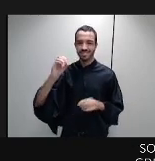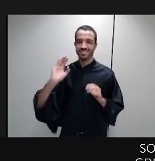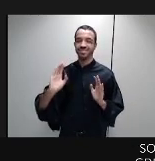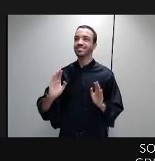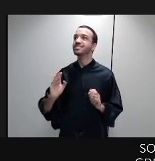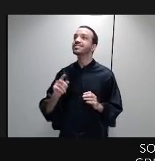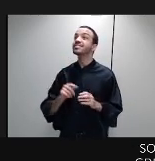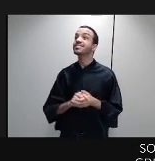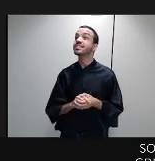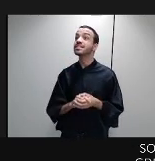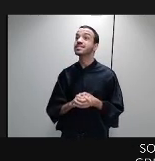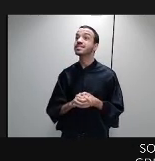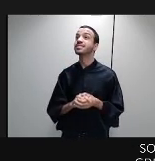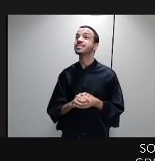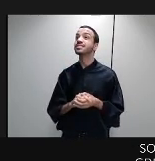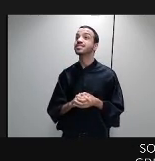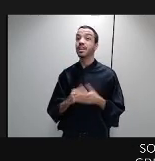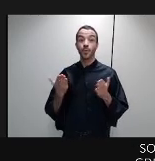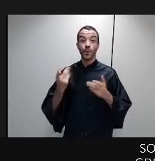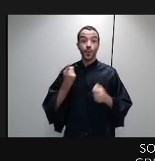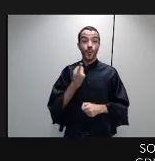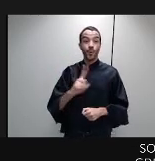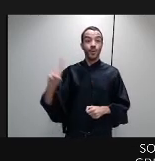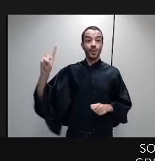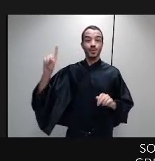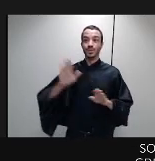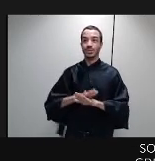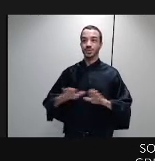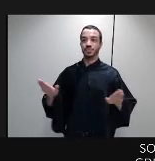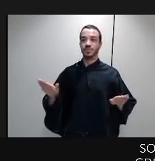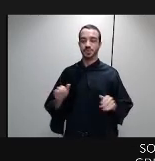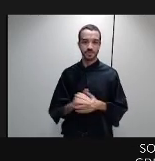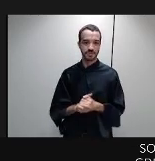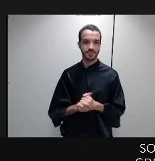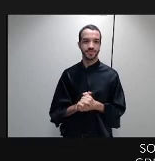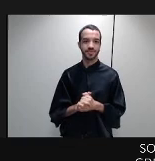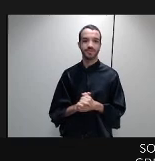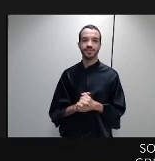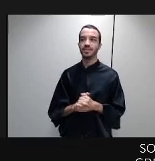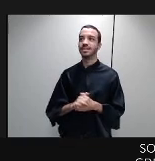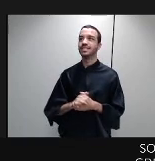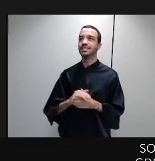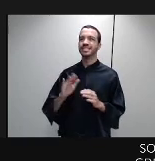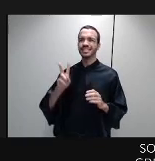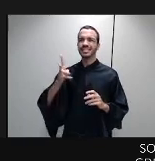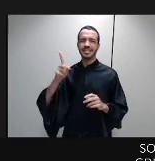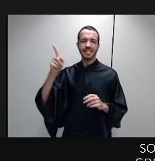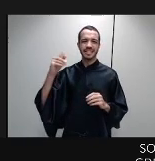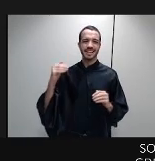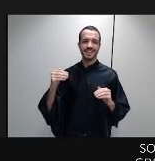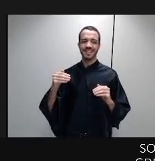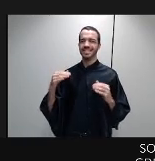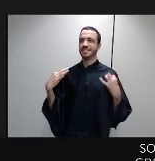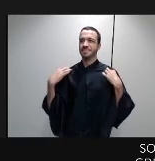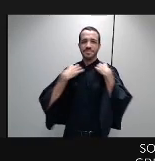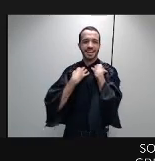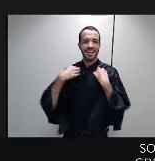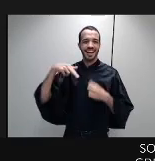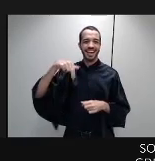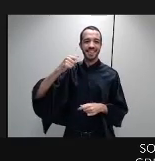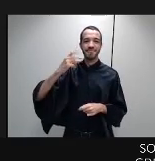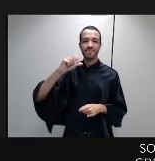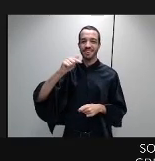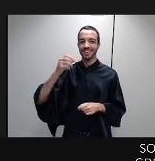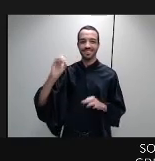chegar no último eu consigo eu problemas alegria é um problema nesse